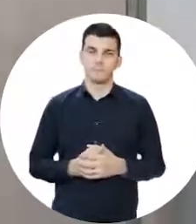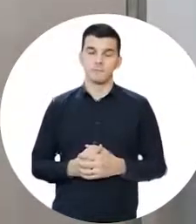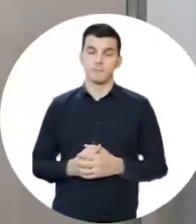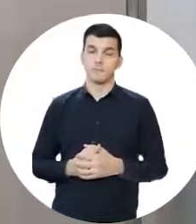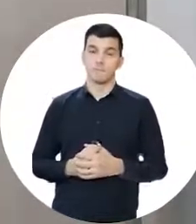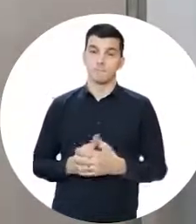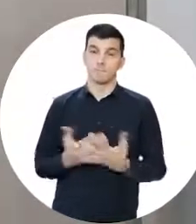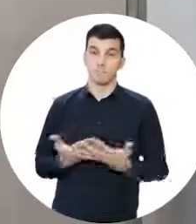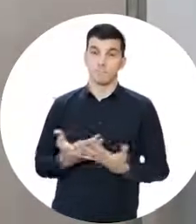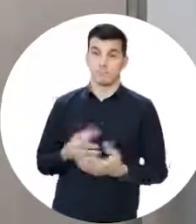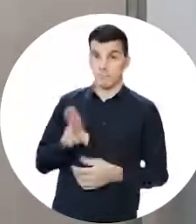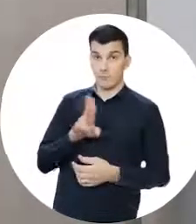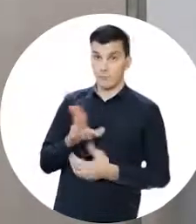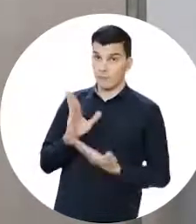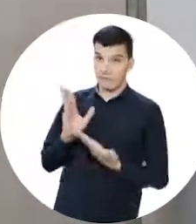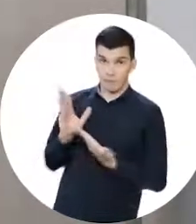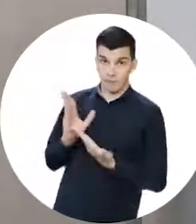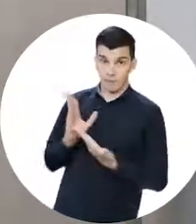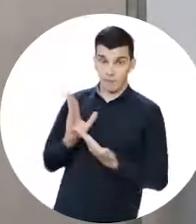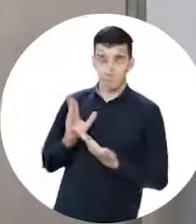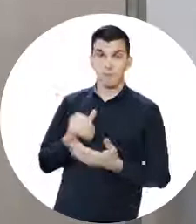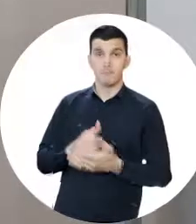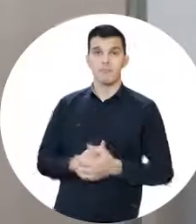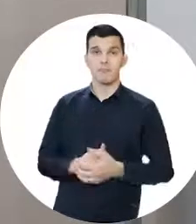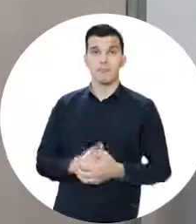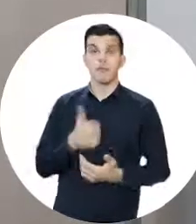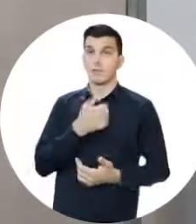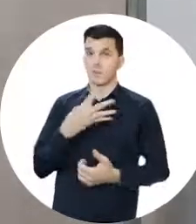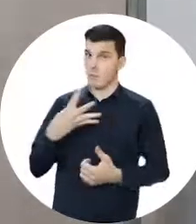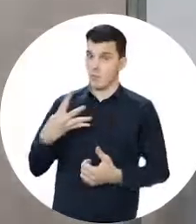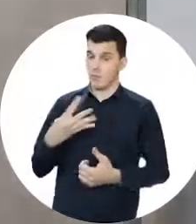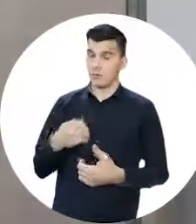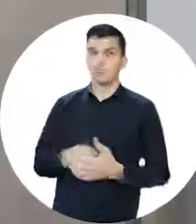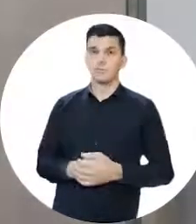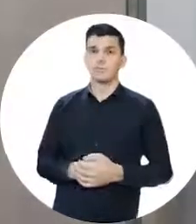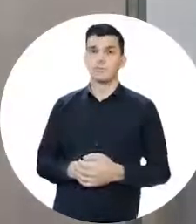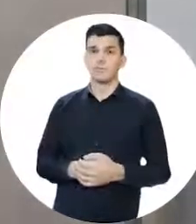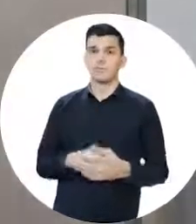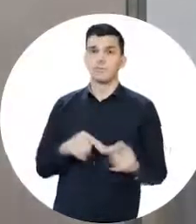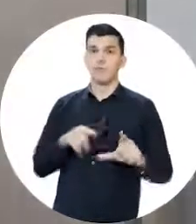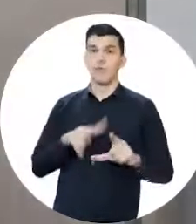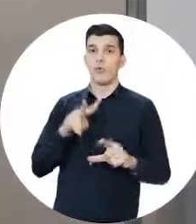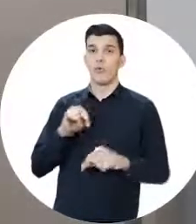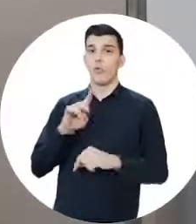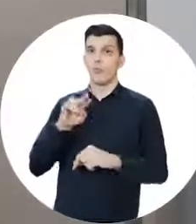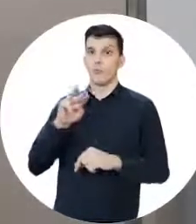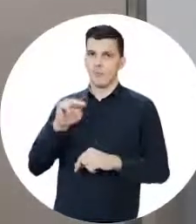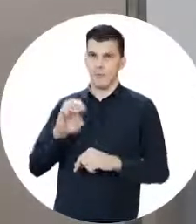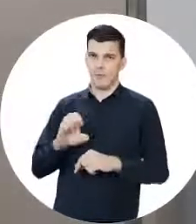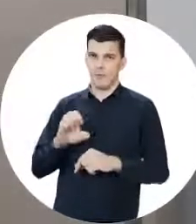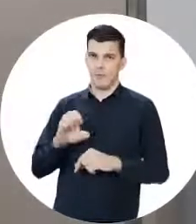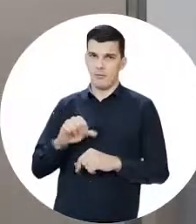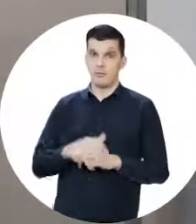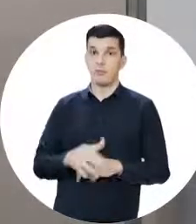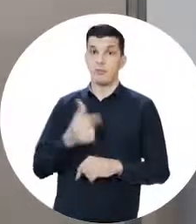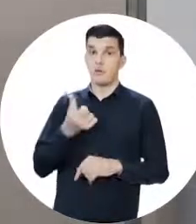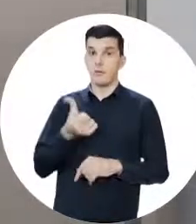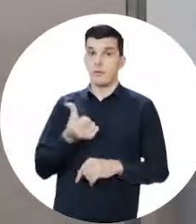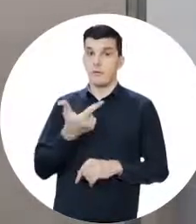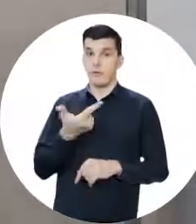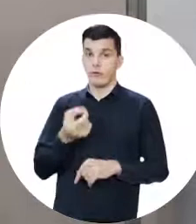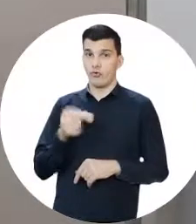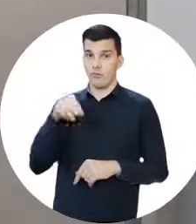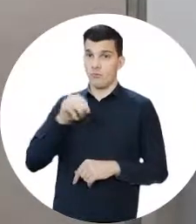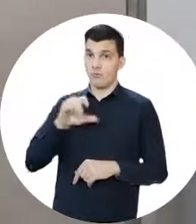Logo, massa de soluto, não achamos? 144. Volume da minha solução. Nas 620